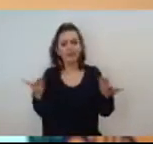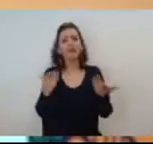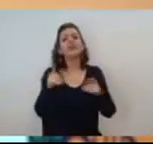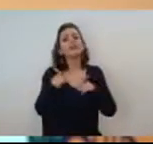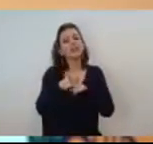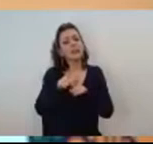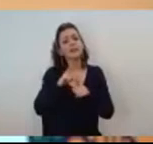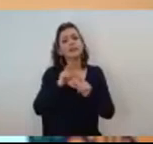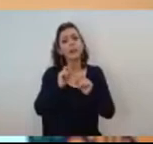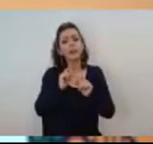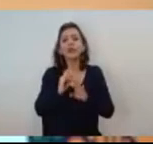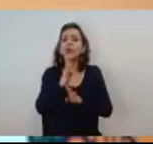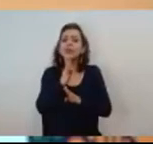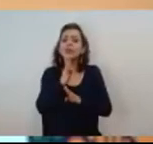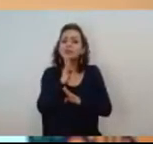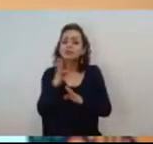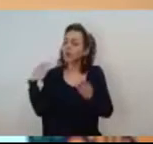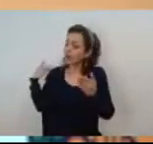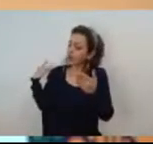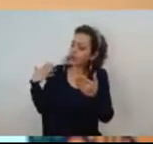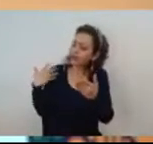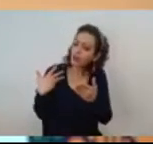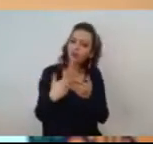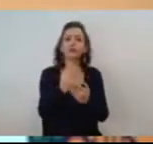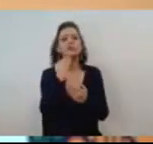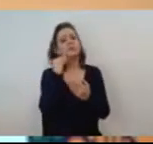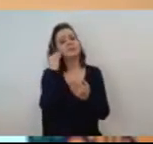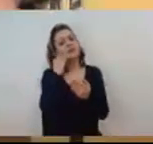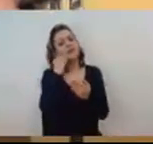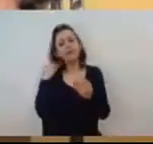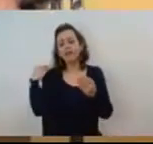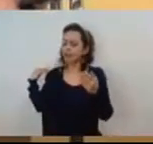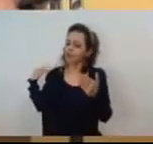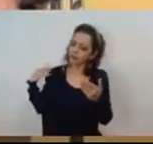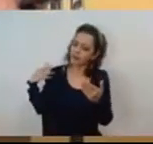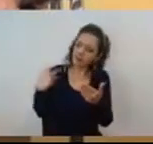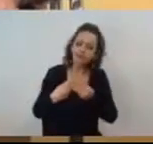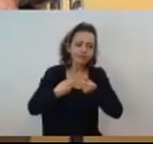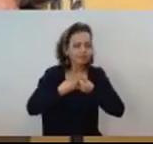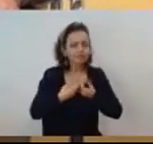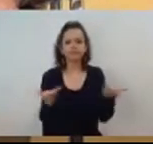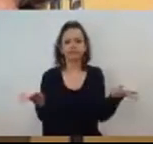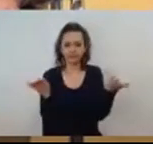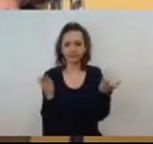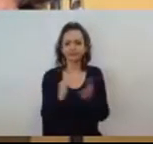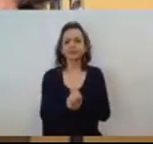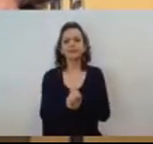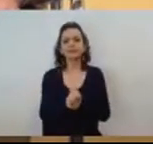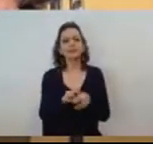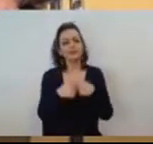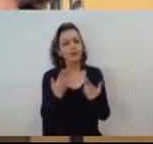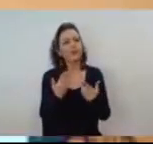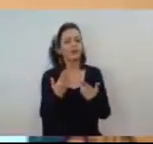bagagem e um outro ponto né porque como eu falei daquele ciclo de falta de afeto de